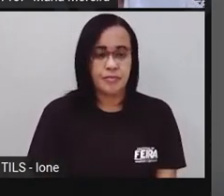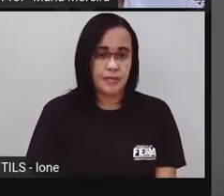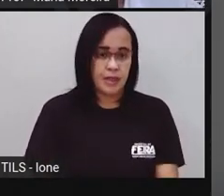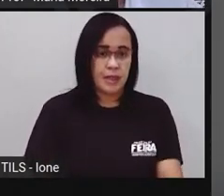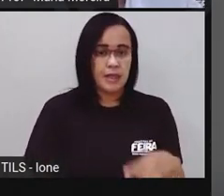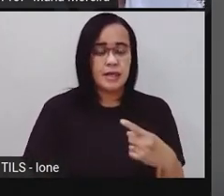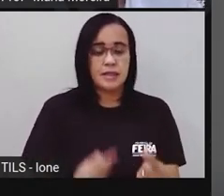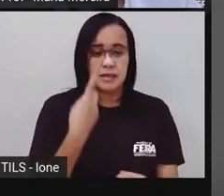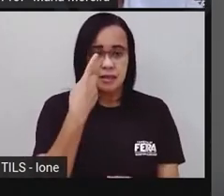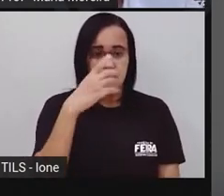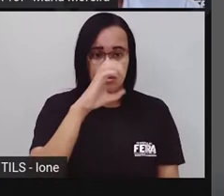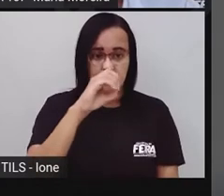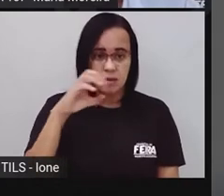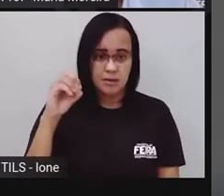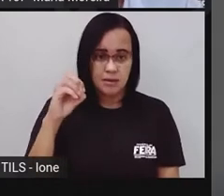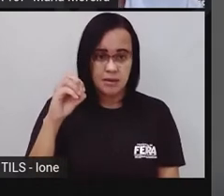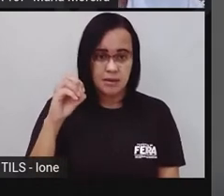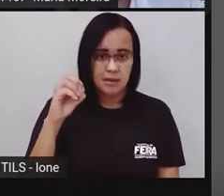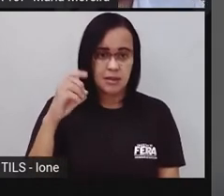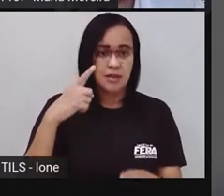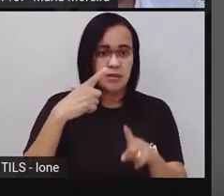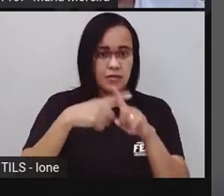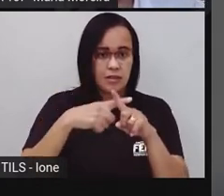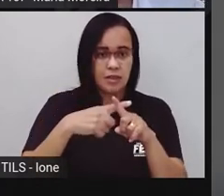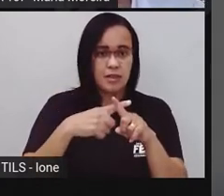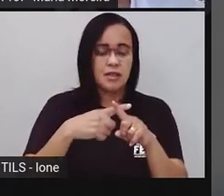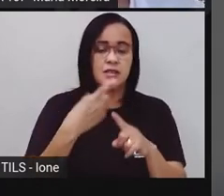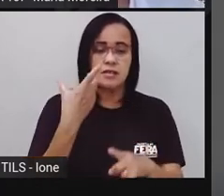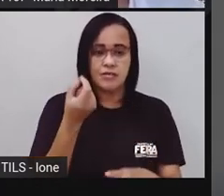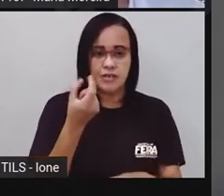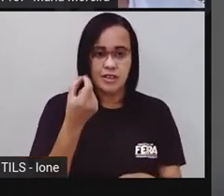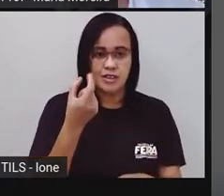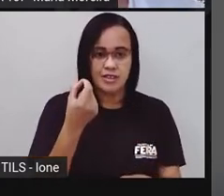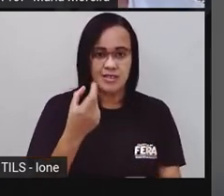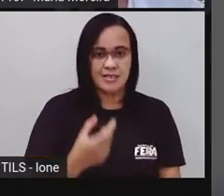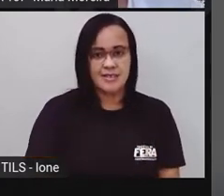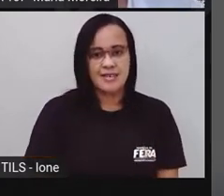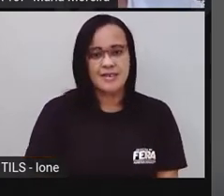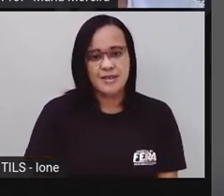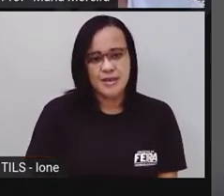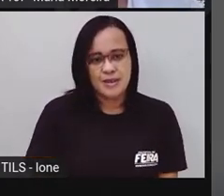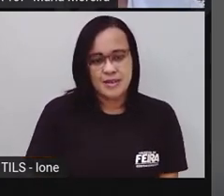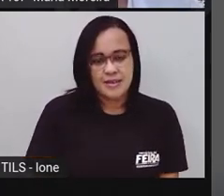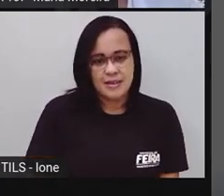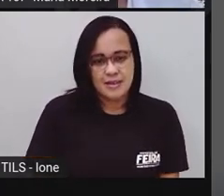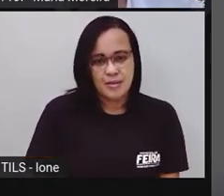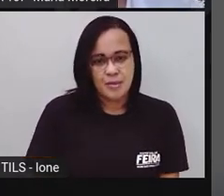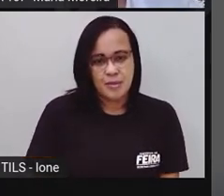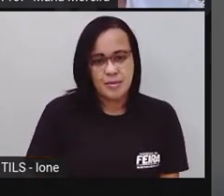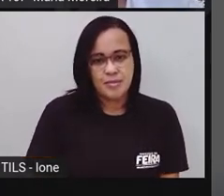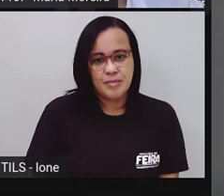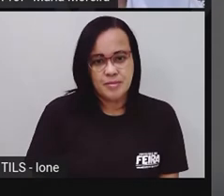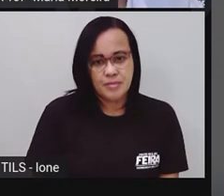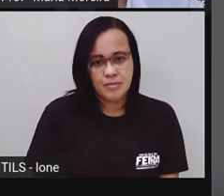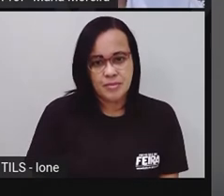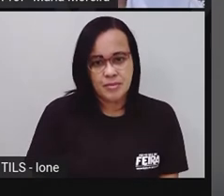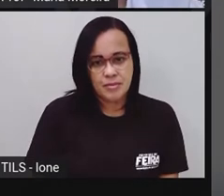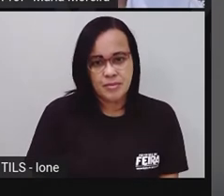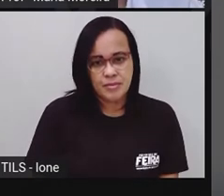hoje r$ 2000 bom já para fazer um negócio aqui vai para melhorar essa linha aqui que tá